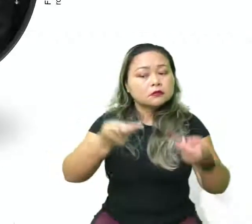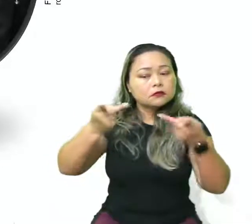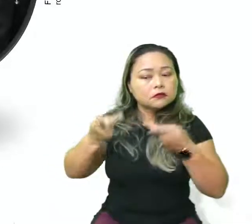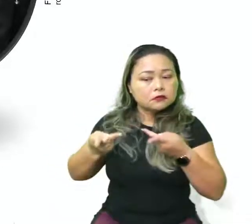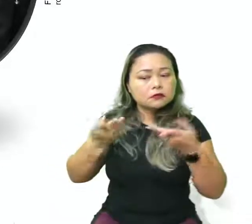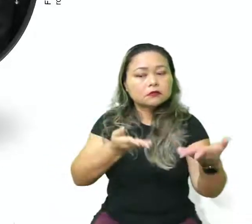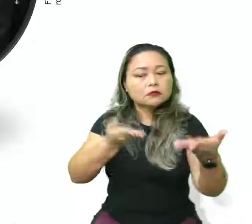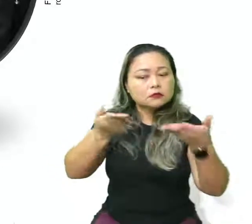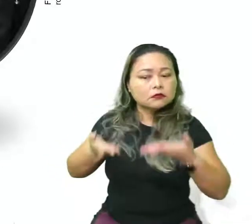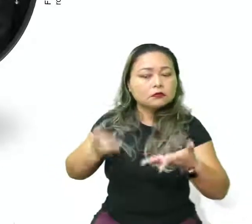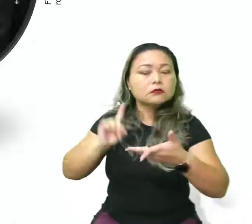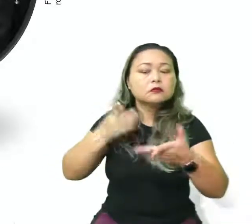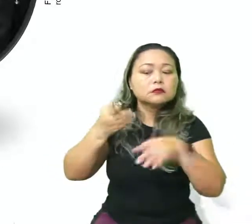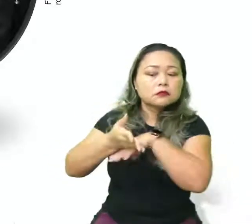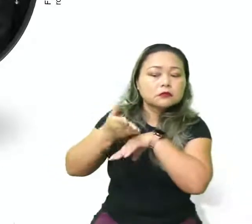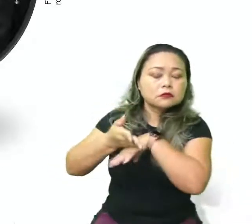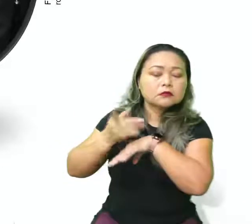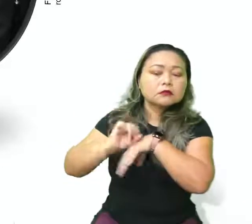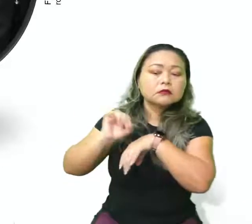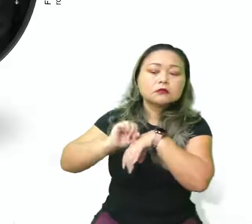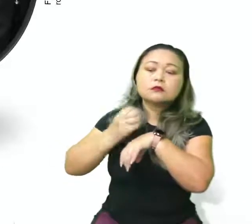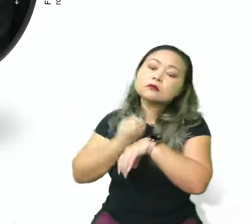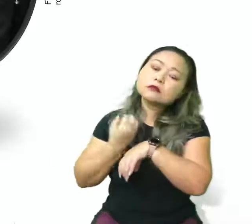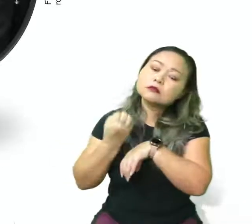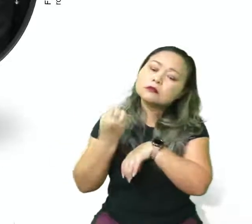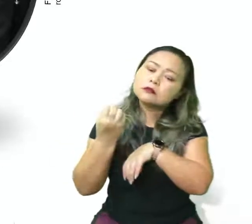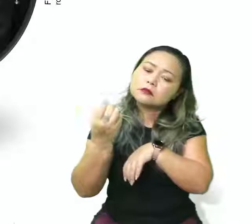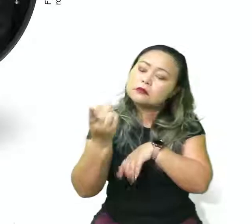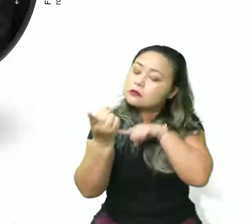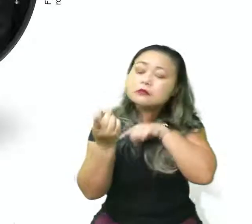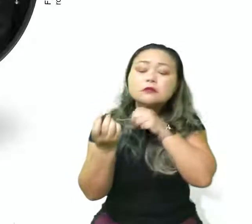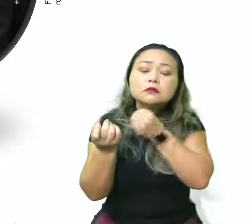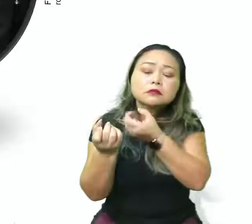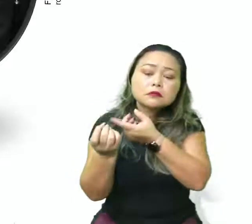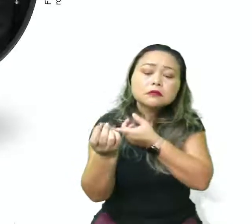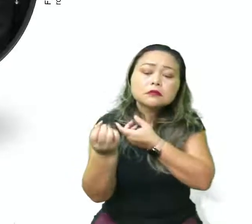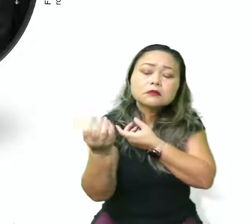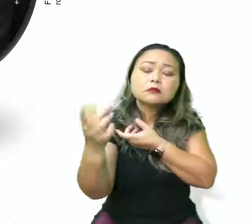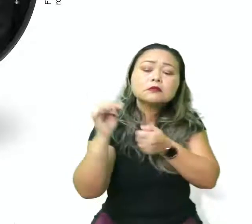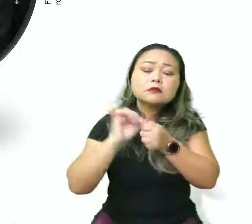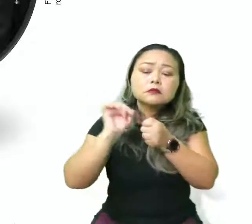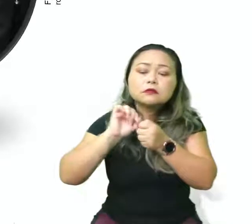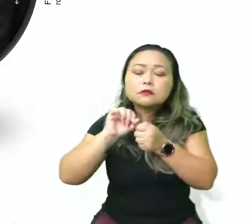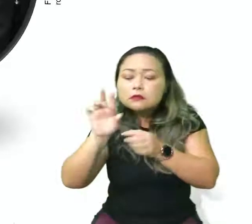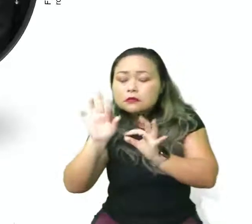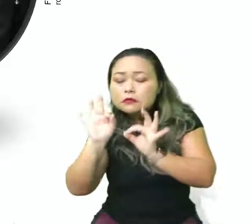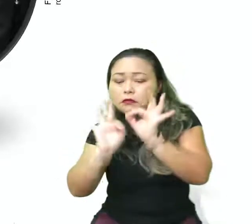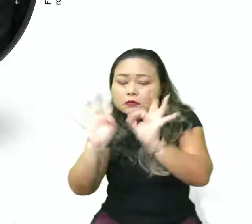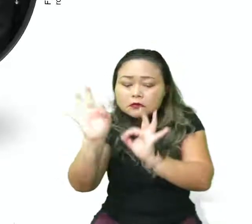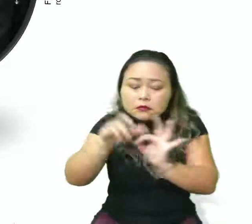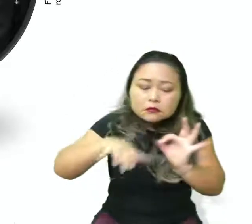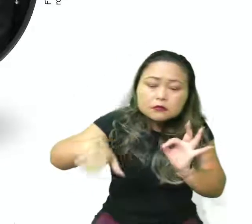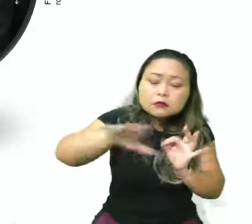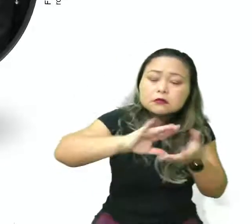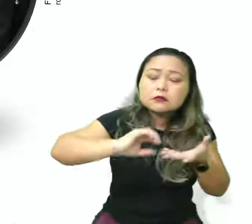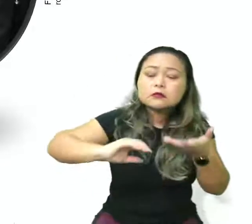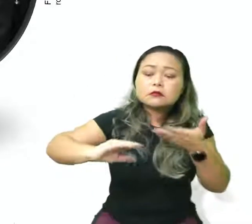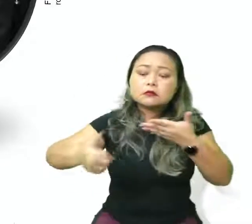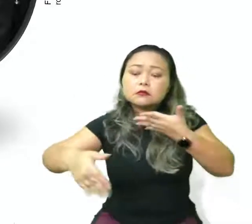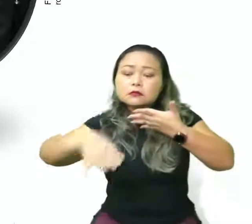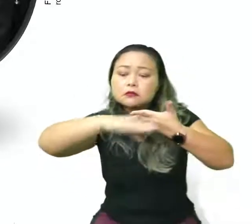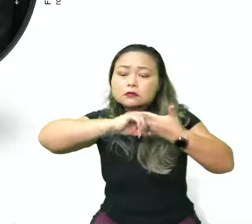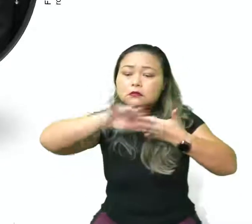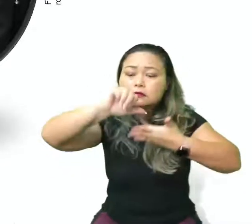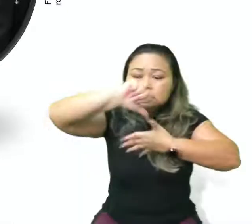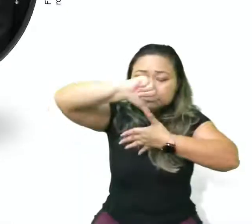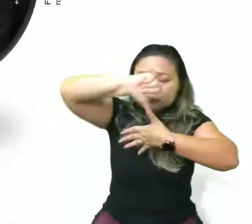a participar, então, de uma viagem. Nessa viagem, eles foram fazendo mapeamento, né, de toda a região da costa da América